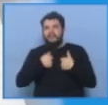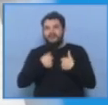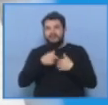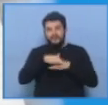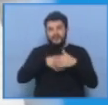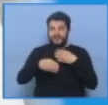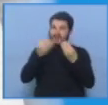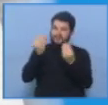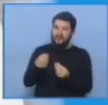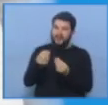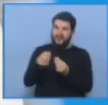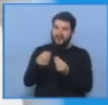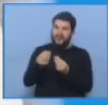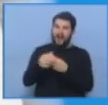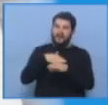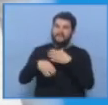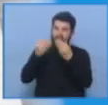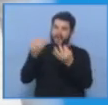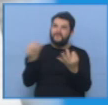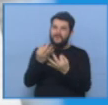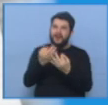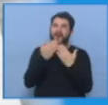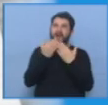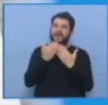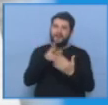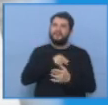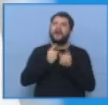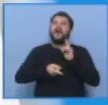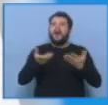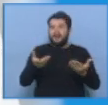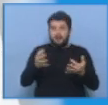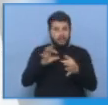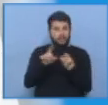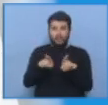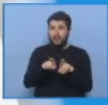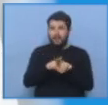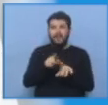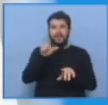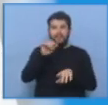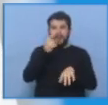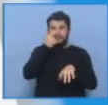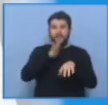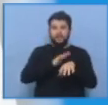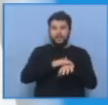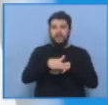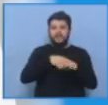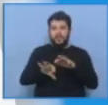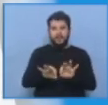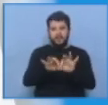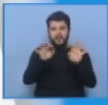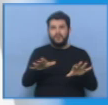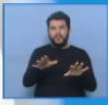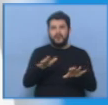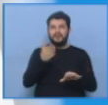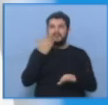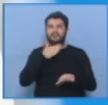fazeis bem aos que vos fazem bem, que agradecimento mereceis. Também os pecadores fazem o mesmo. E se